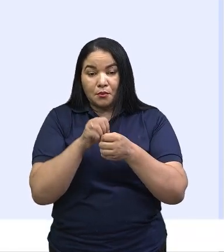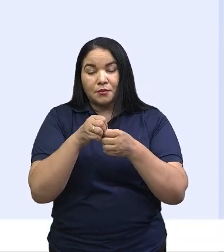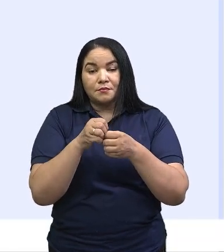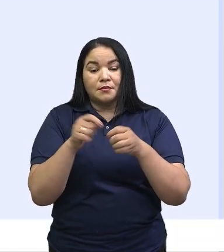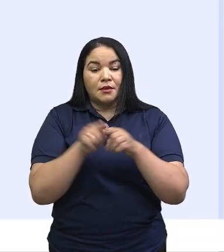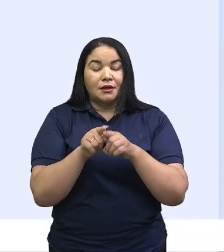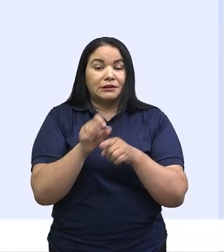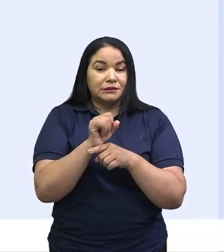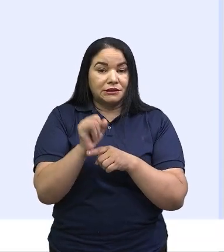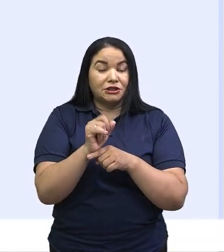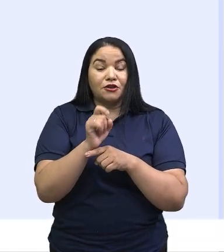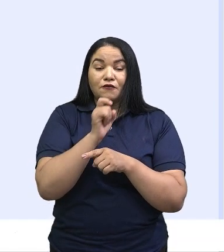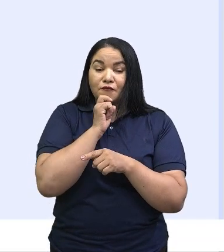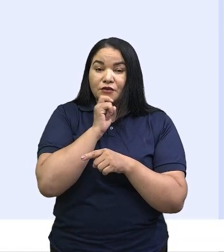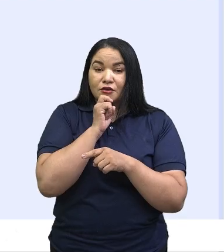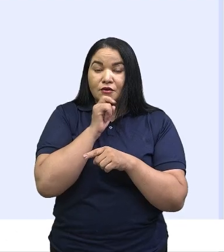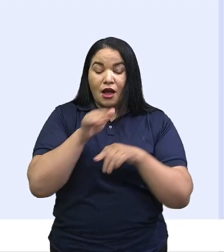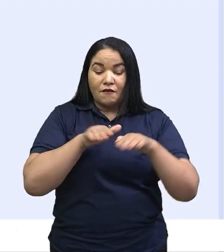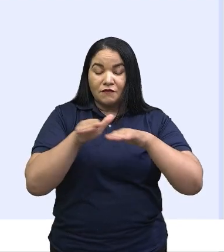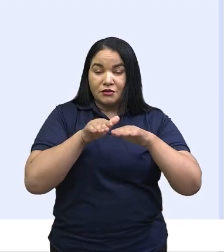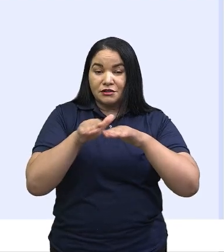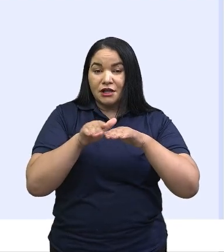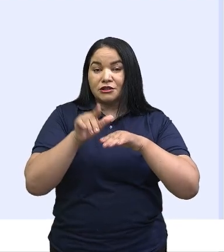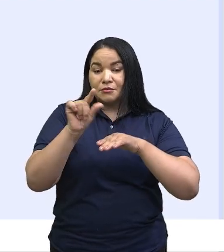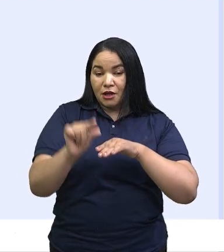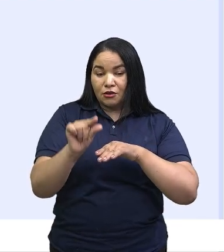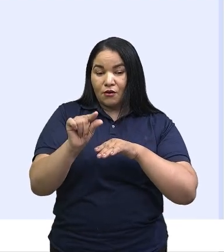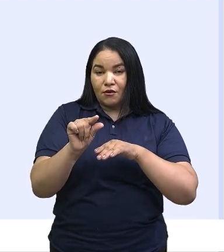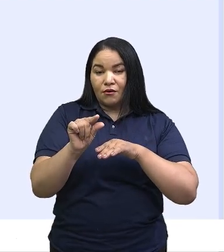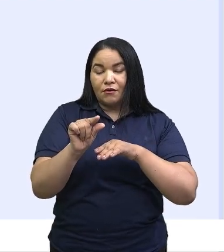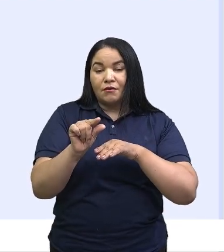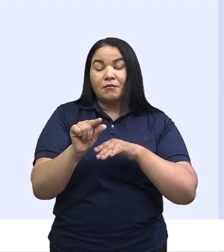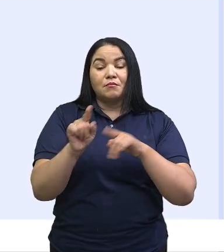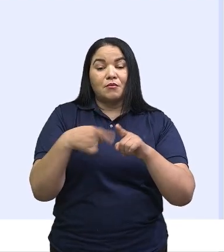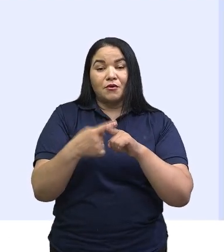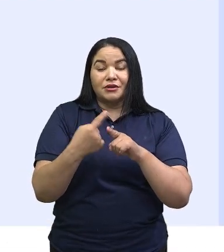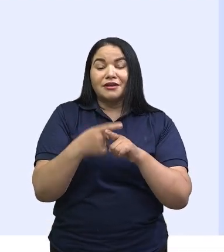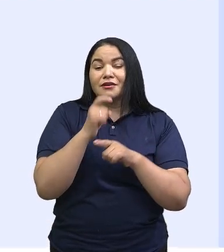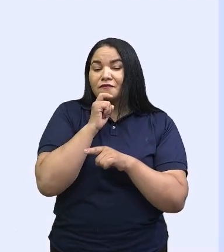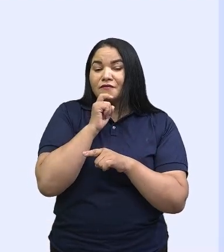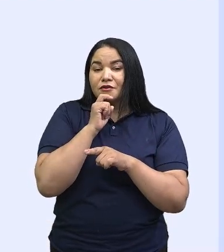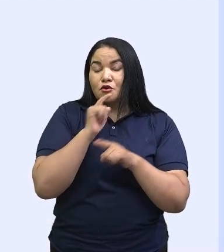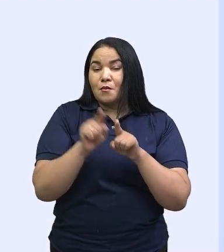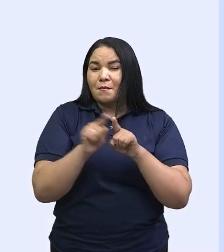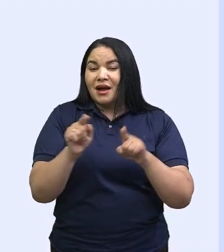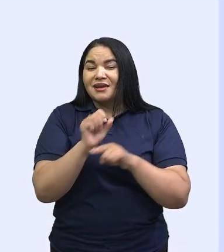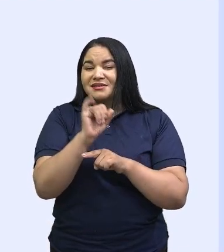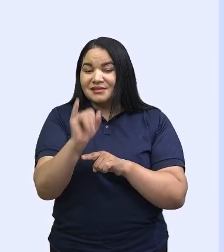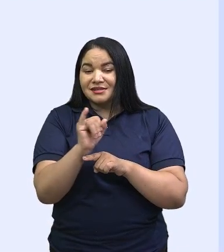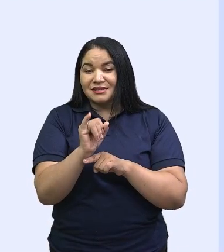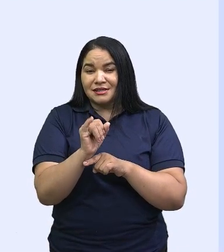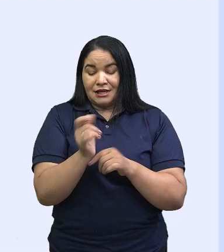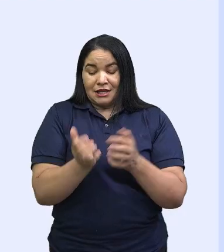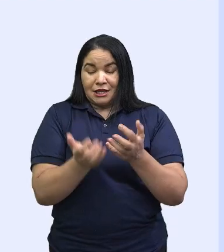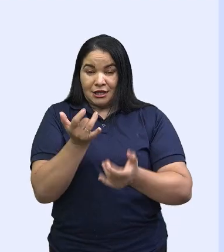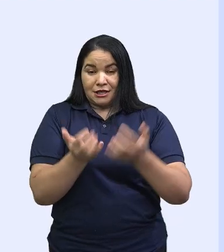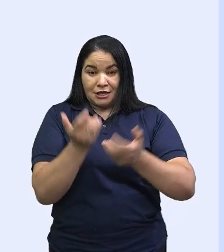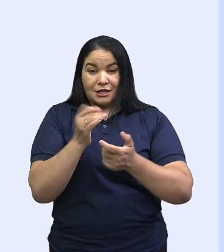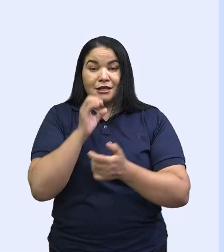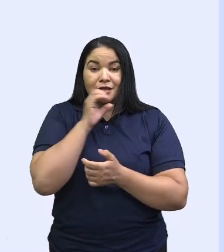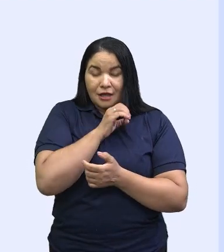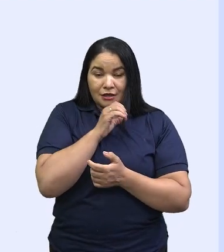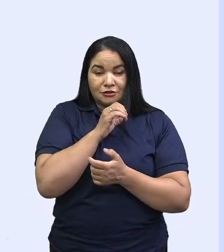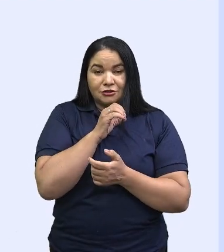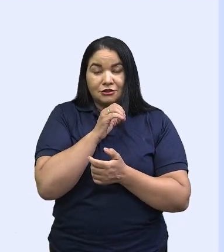frio, a velocidade é menor. Logo, eu tenho esse corpo frio. Mas se caso eu coloque para ser aquecido,